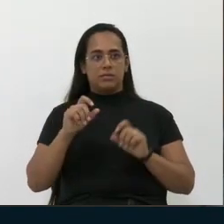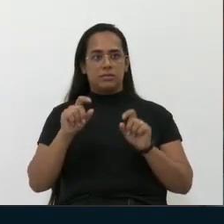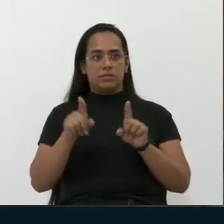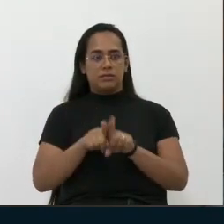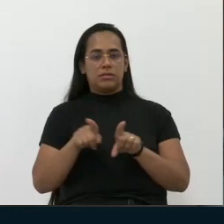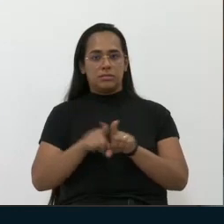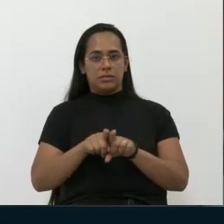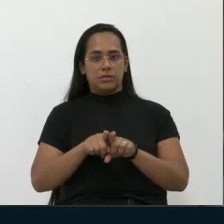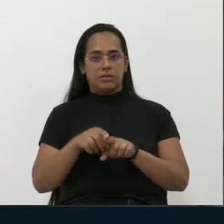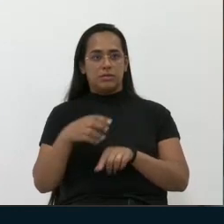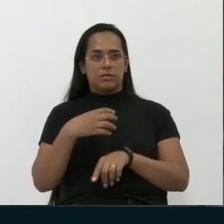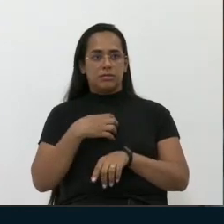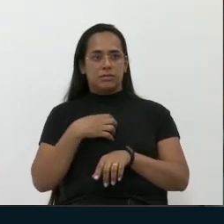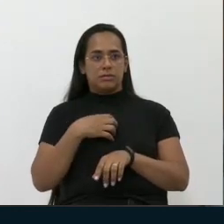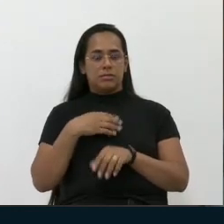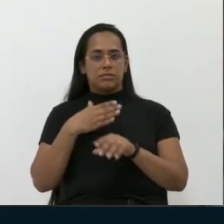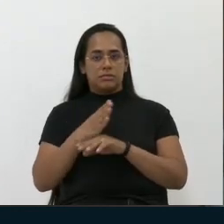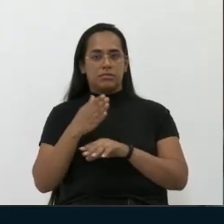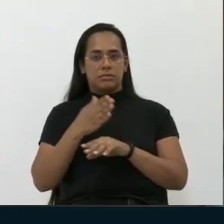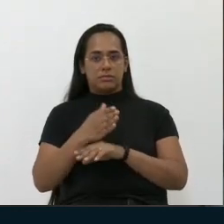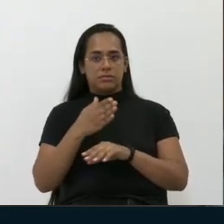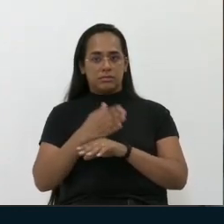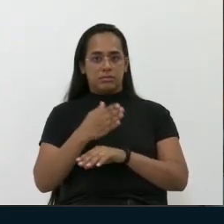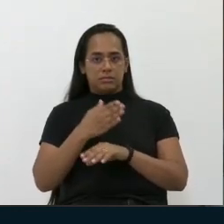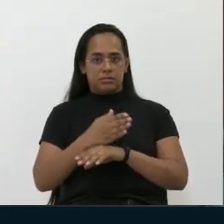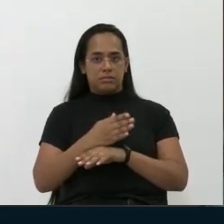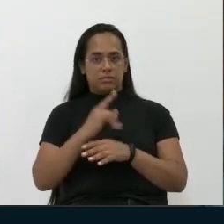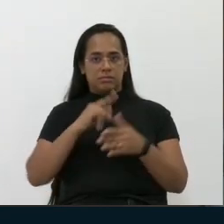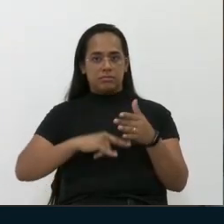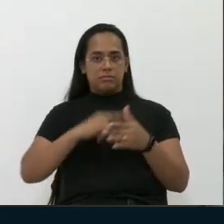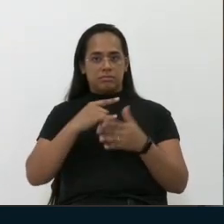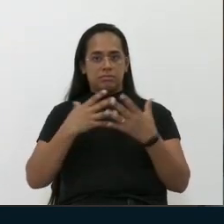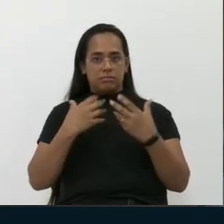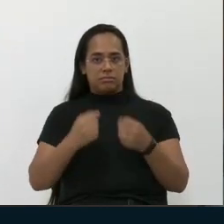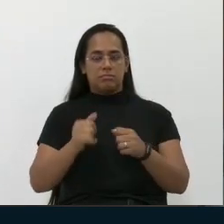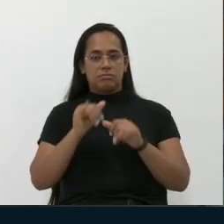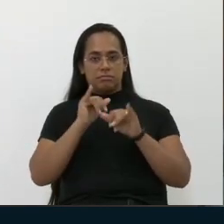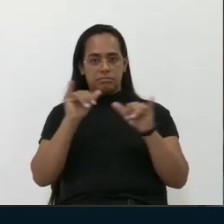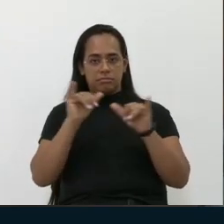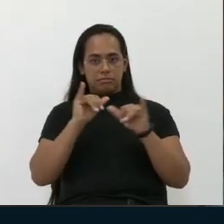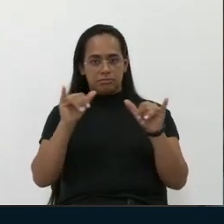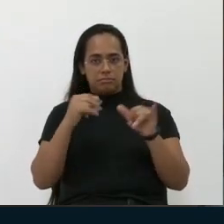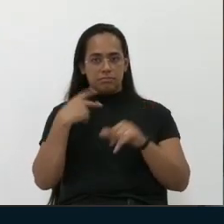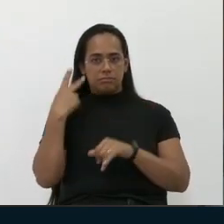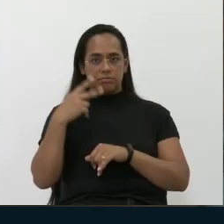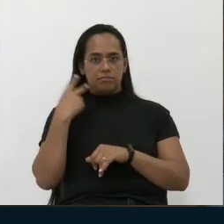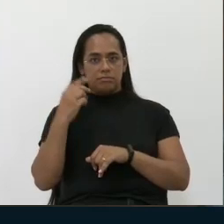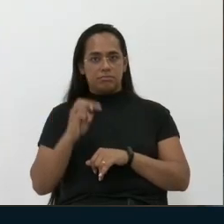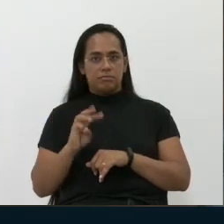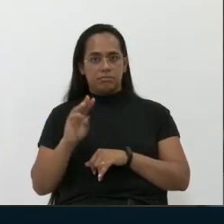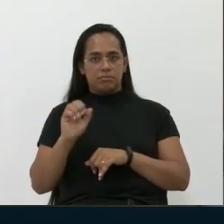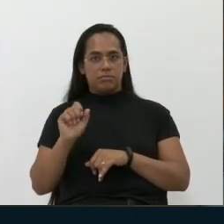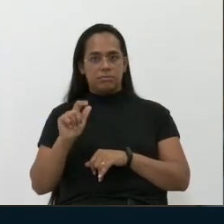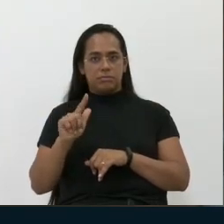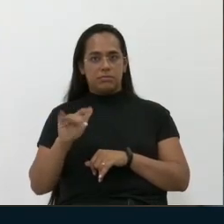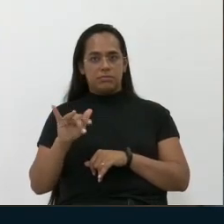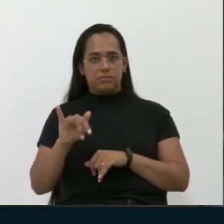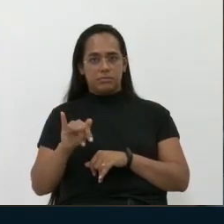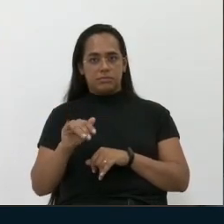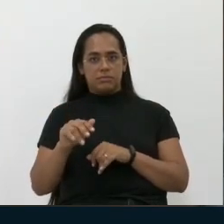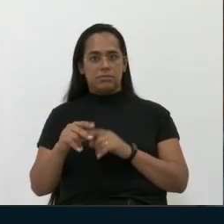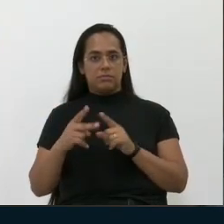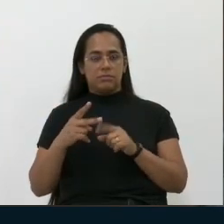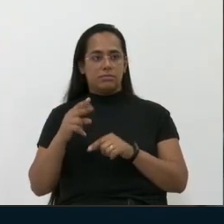participações através de termo de adesão, informo que os vereadores Wesley Casaforte, PSB, Romildo